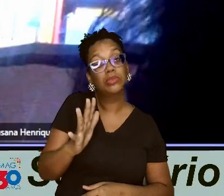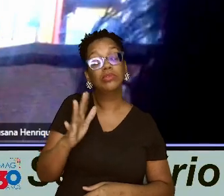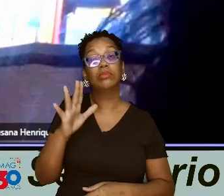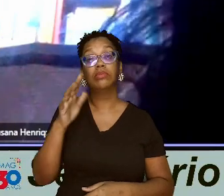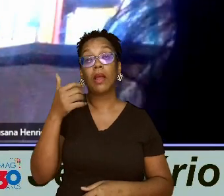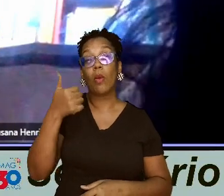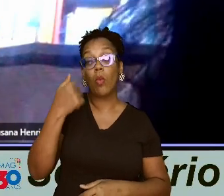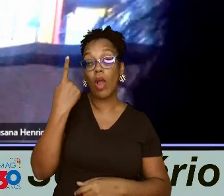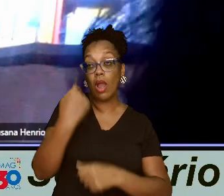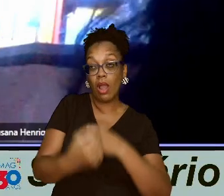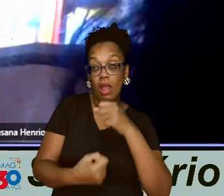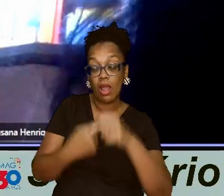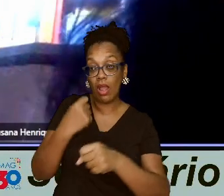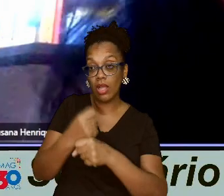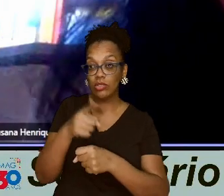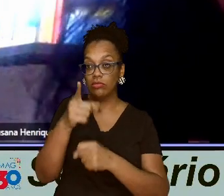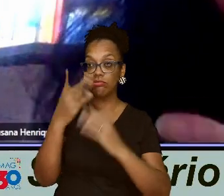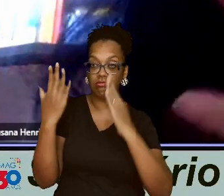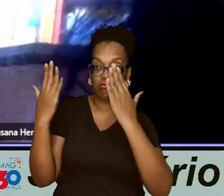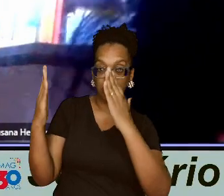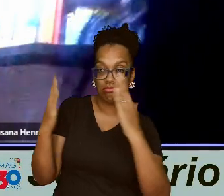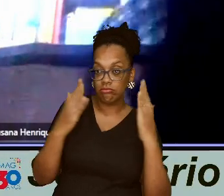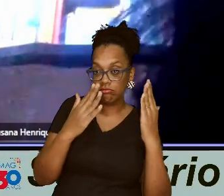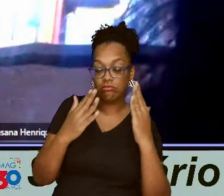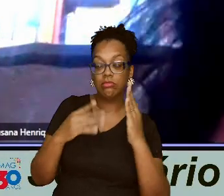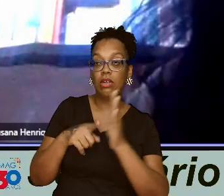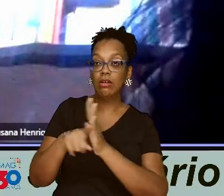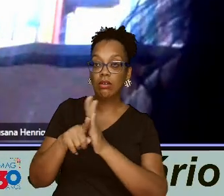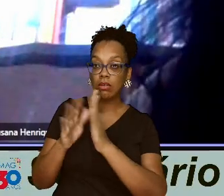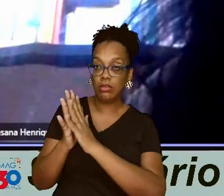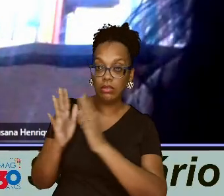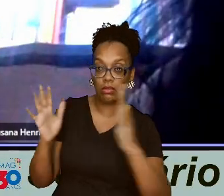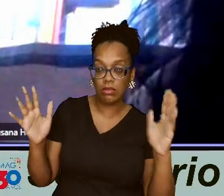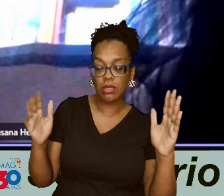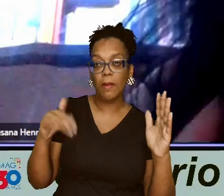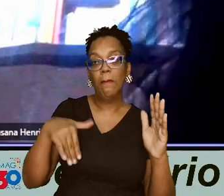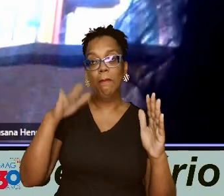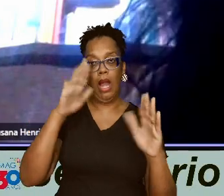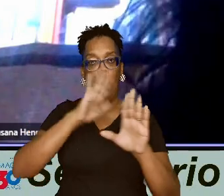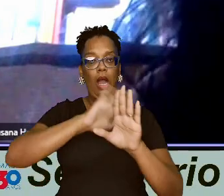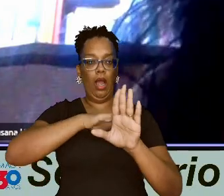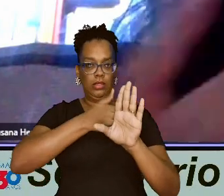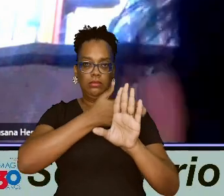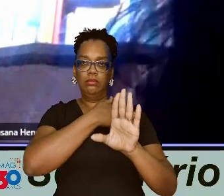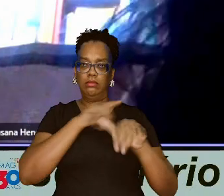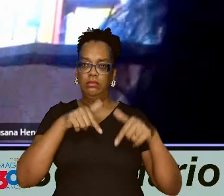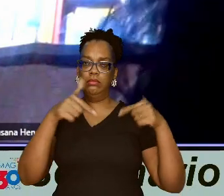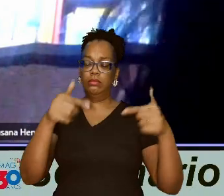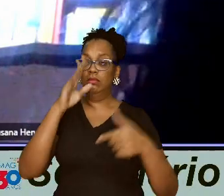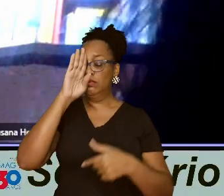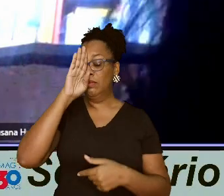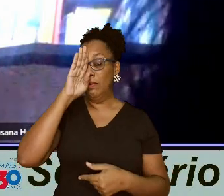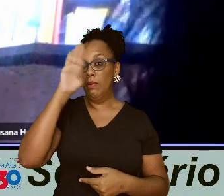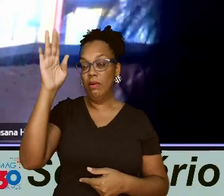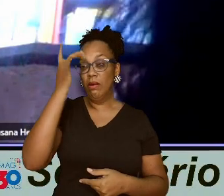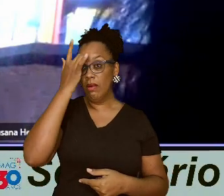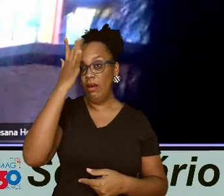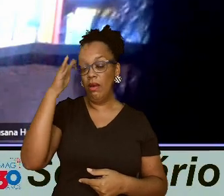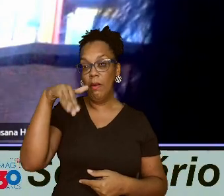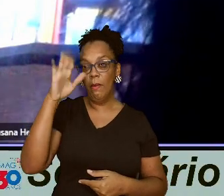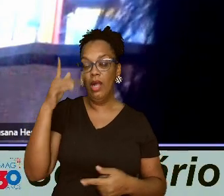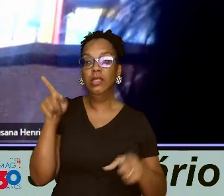ano que vocês mediram, o precedente me parece que está sendo mais aplicado, principalmente nos casos mais facilitados,